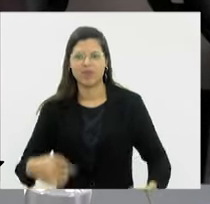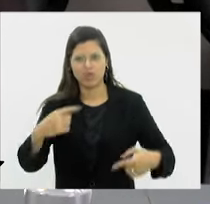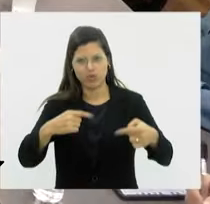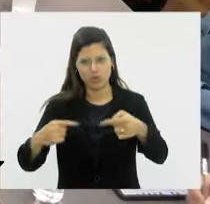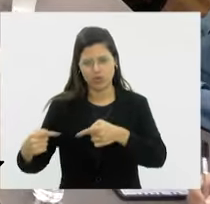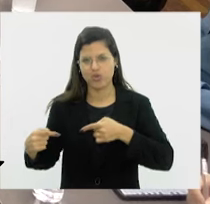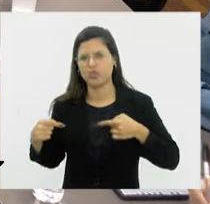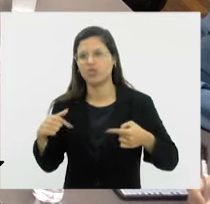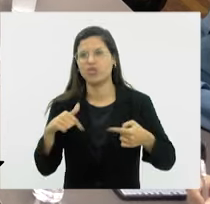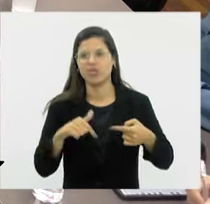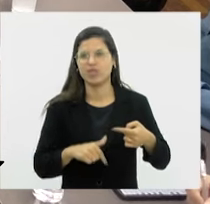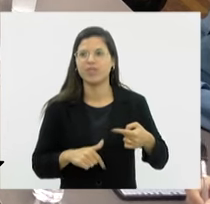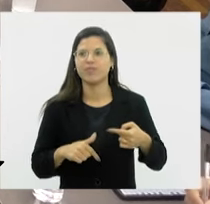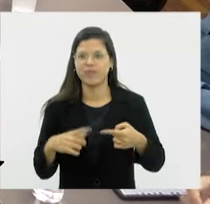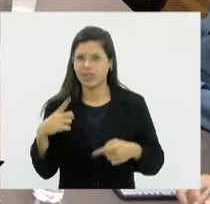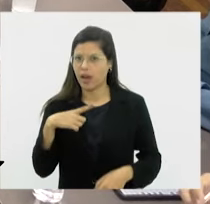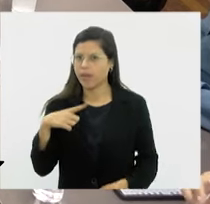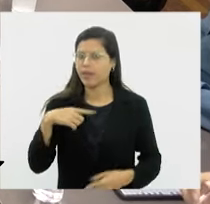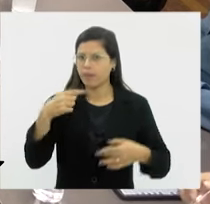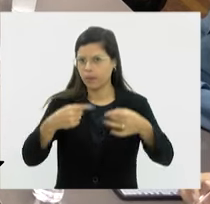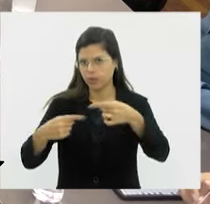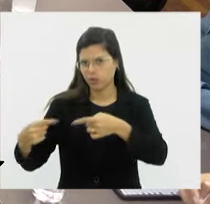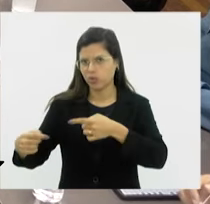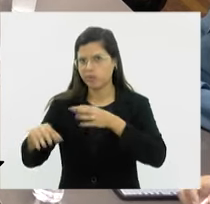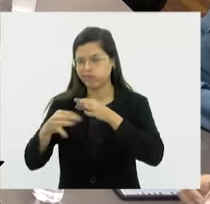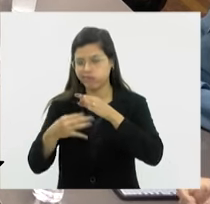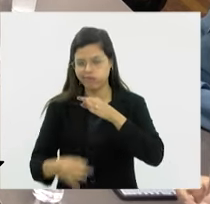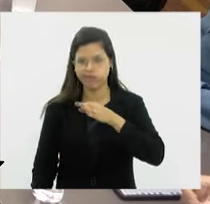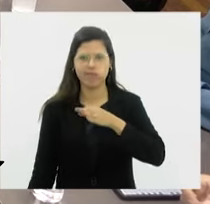realidade, foi uma discussão extensa na vez que entrou em pauta